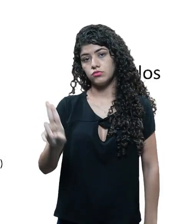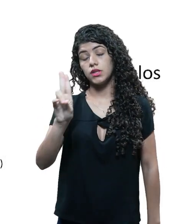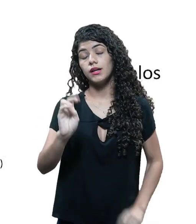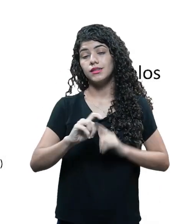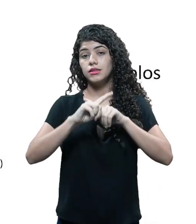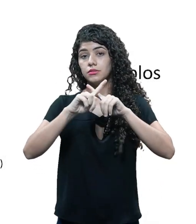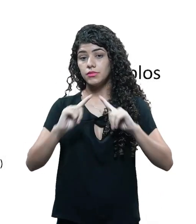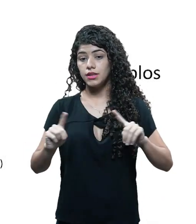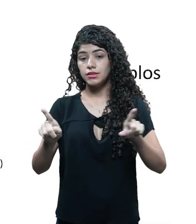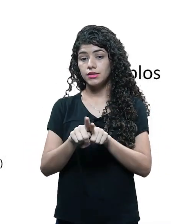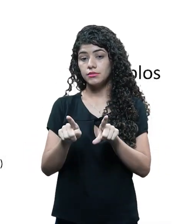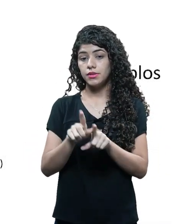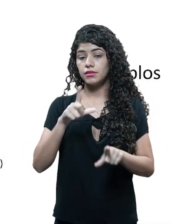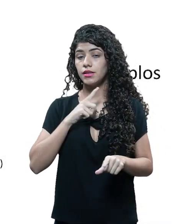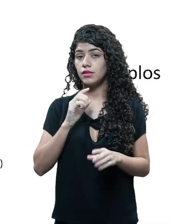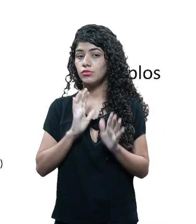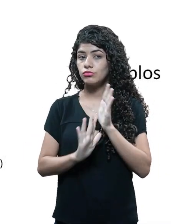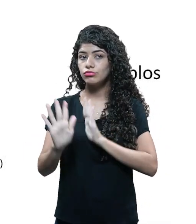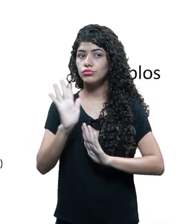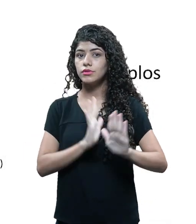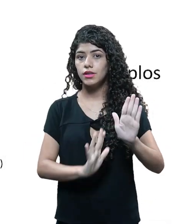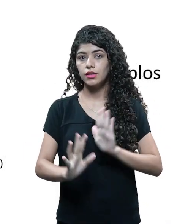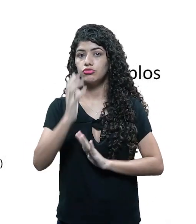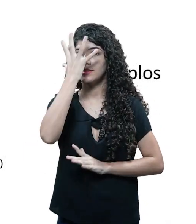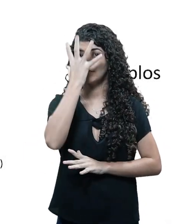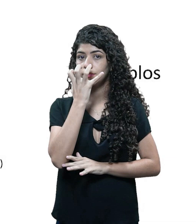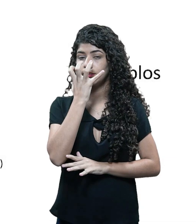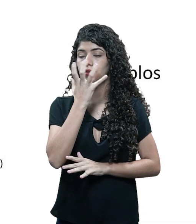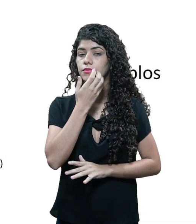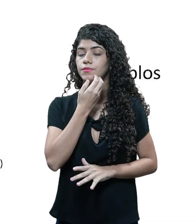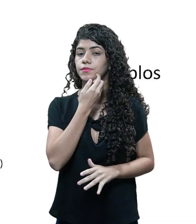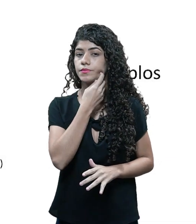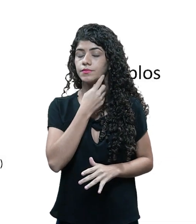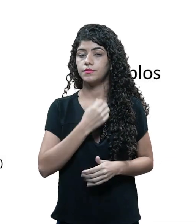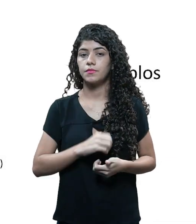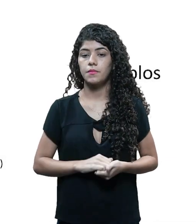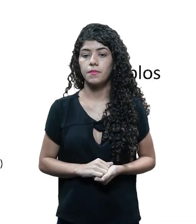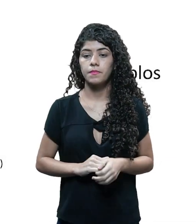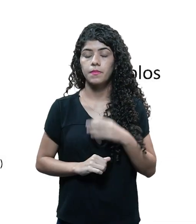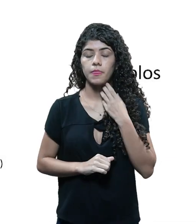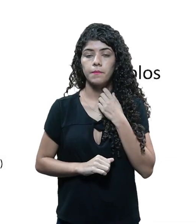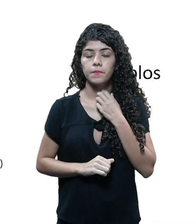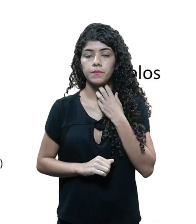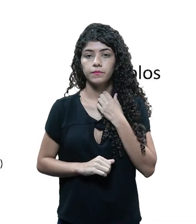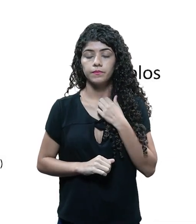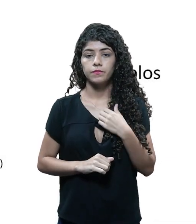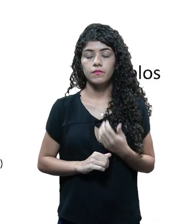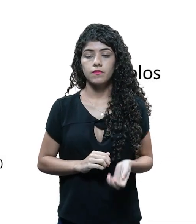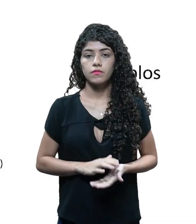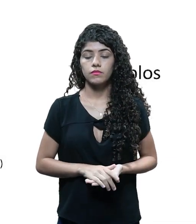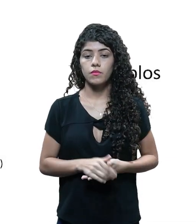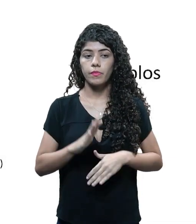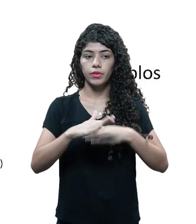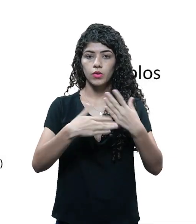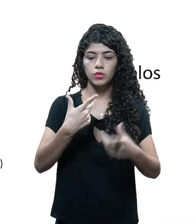usar, mas tome muito cuidado com formatação, porque formatação de página isso é algo que desclassifica também em